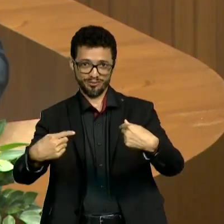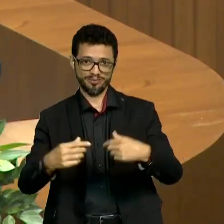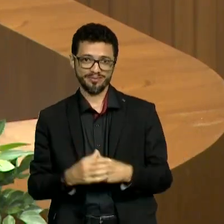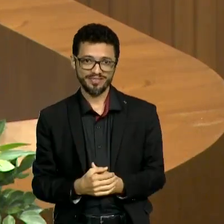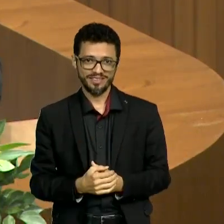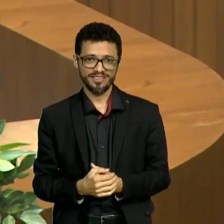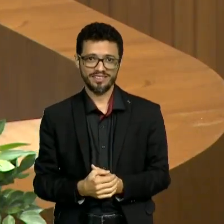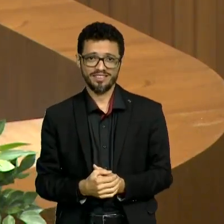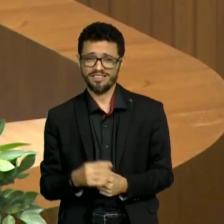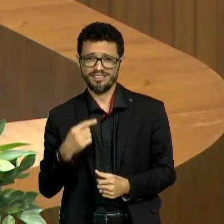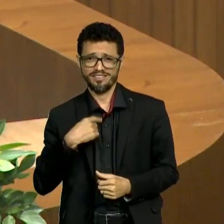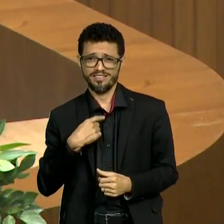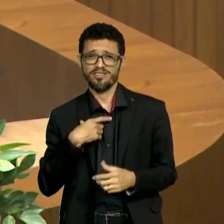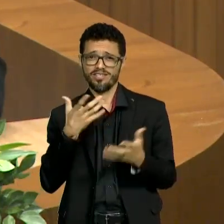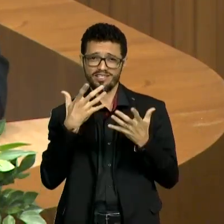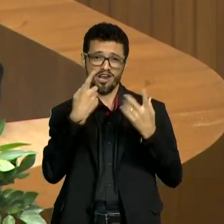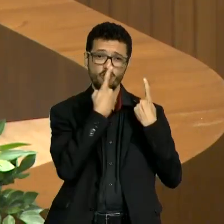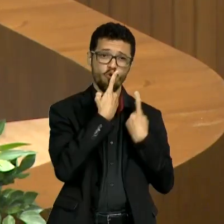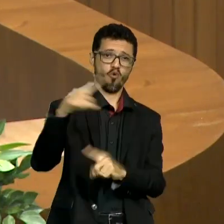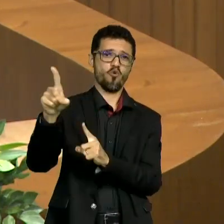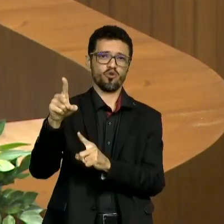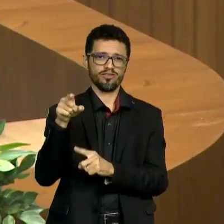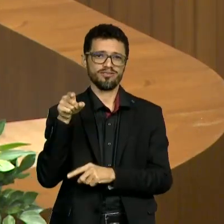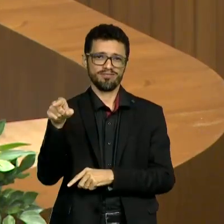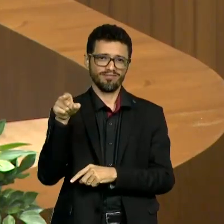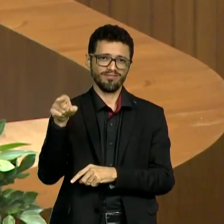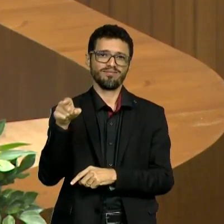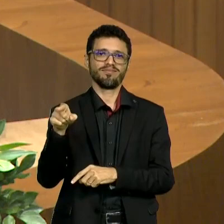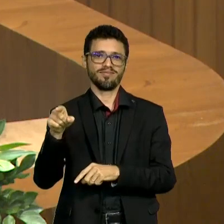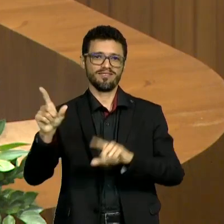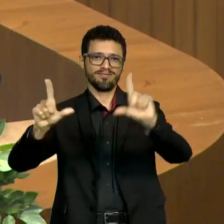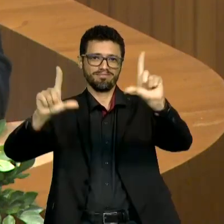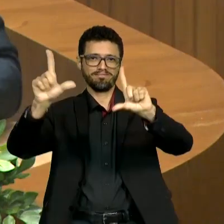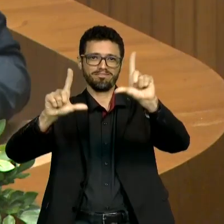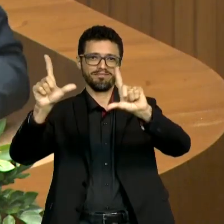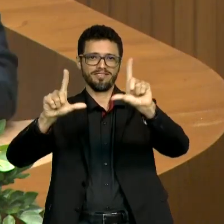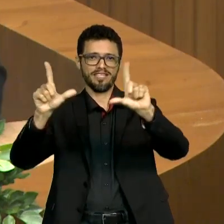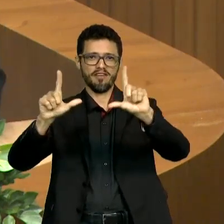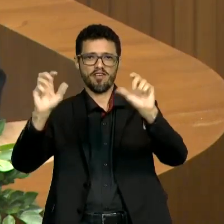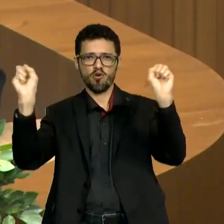show financiado com recurso público com tantas barbaridades